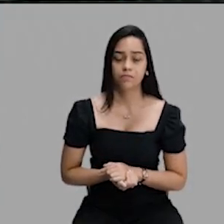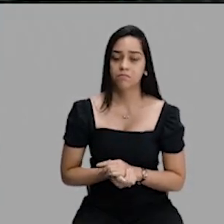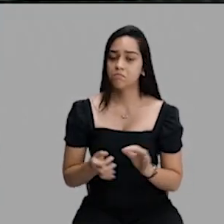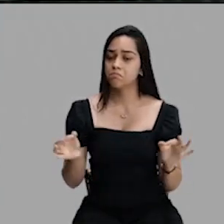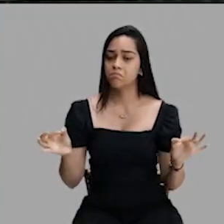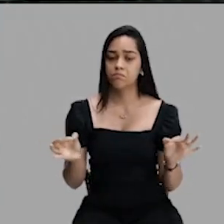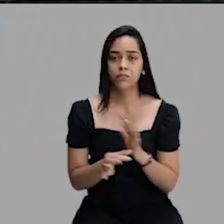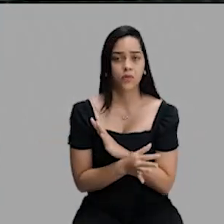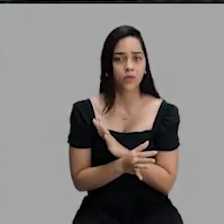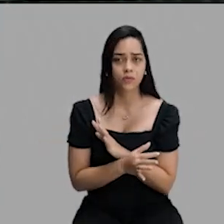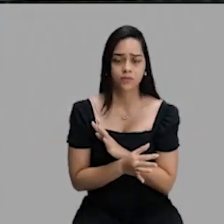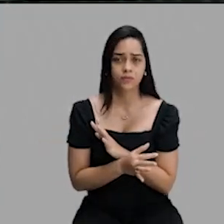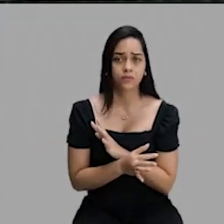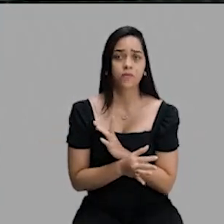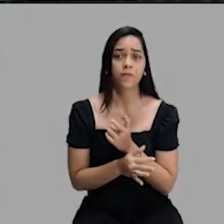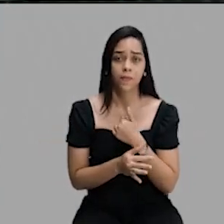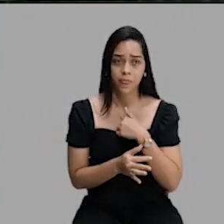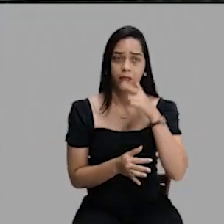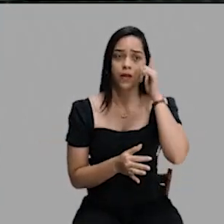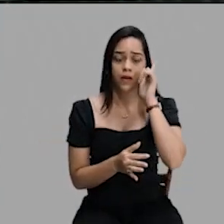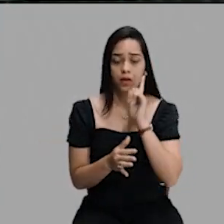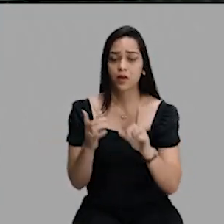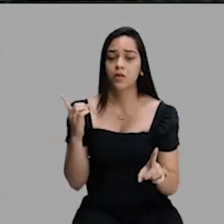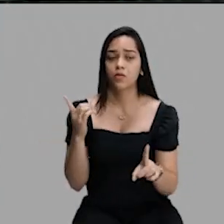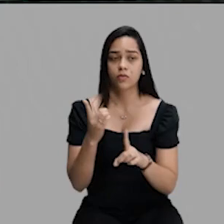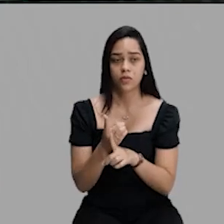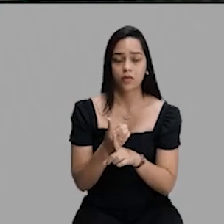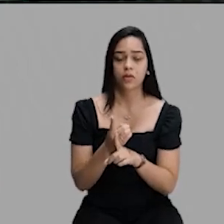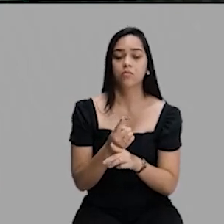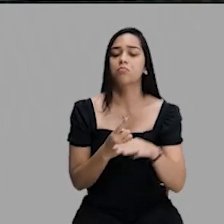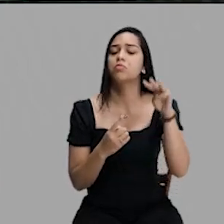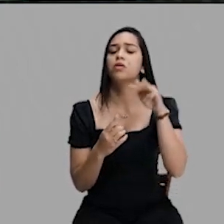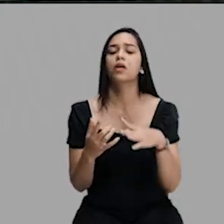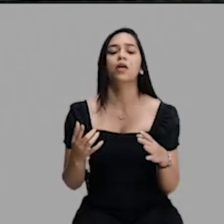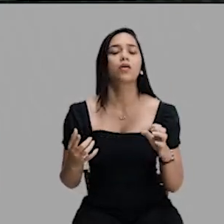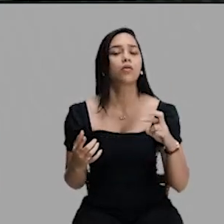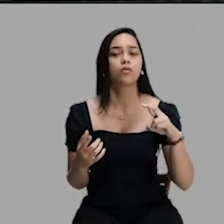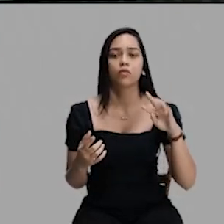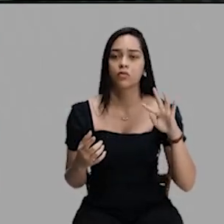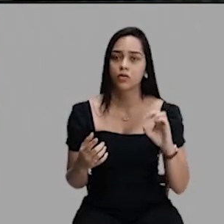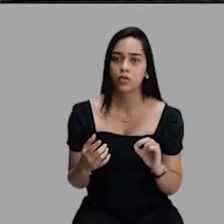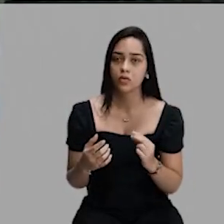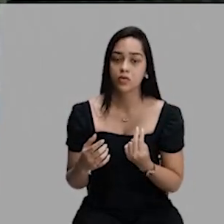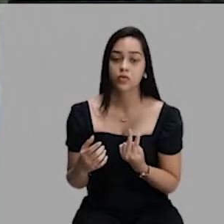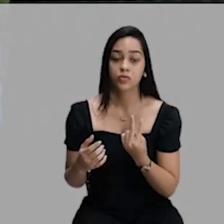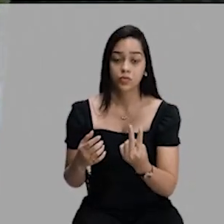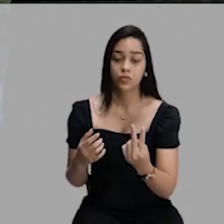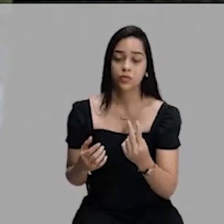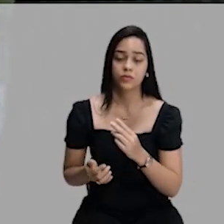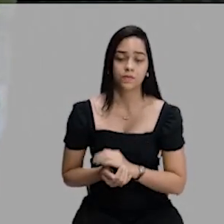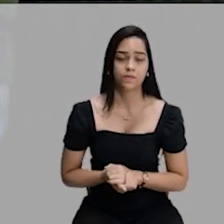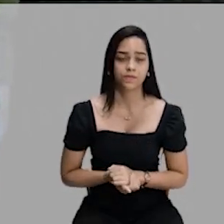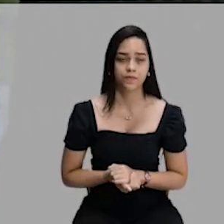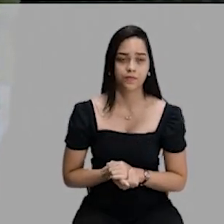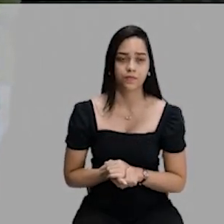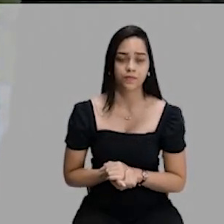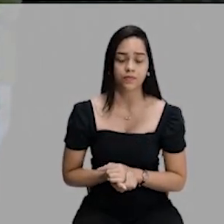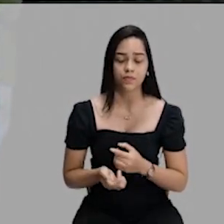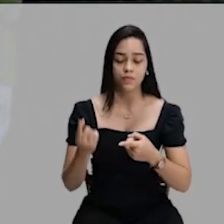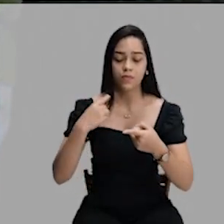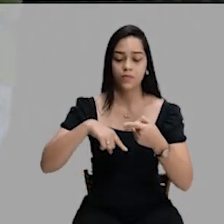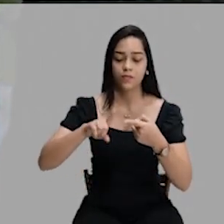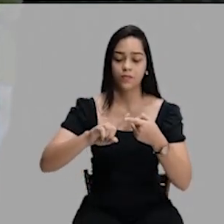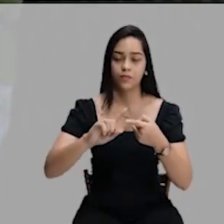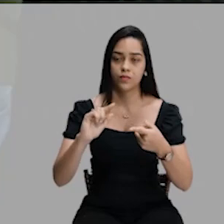Pronto, galera. Ó, aí eu consigo encontrar o centro. Quem vai ser o centro? São esses dois caras aqui, ó.